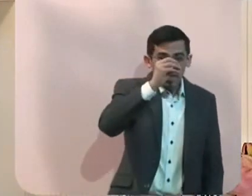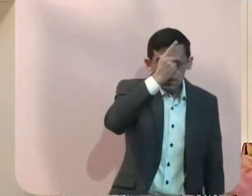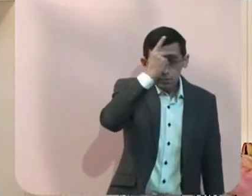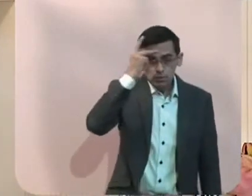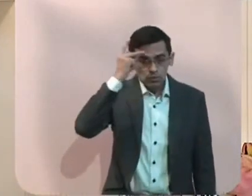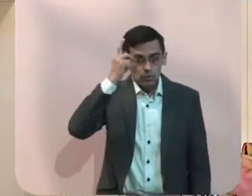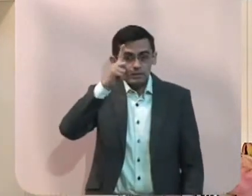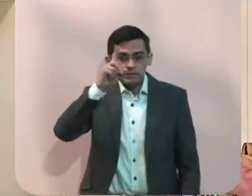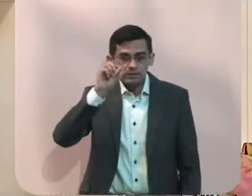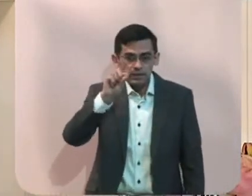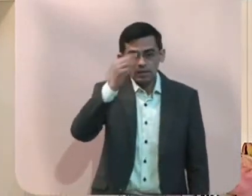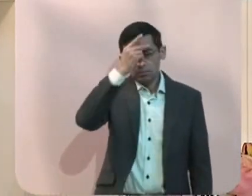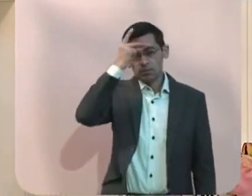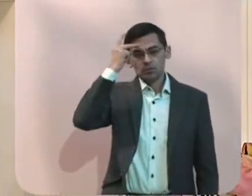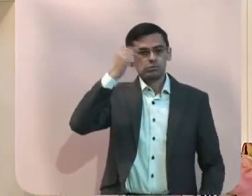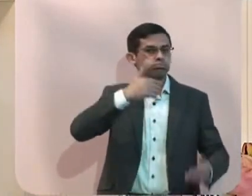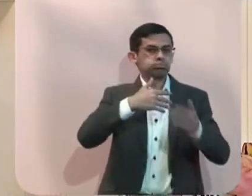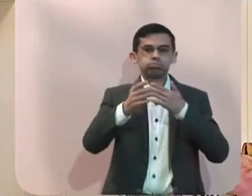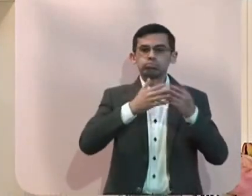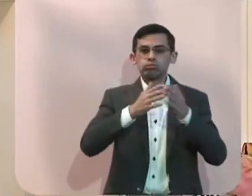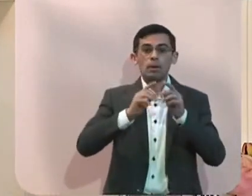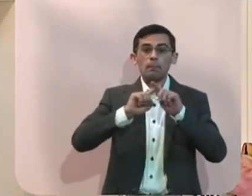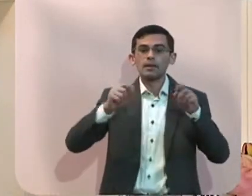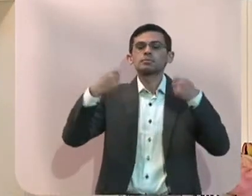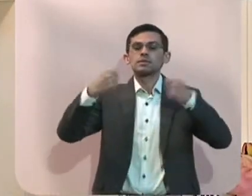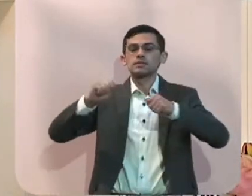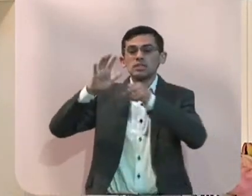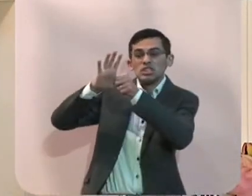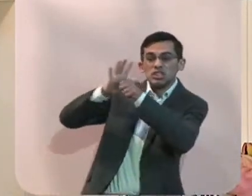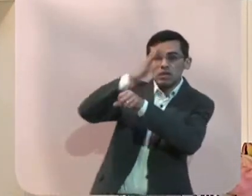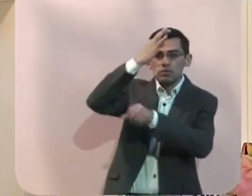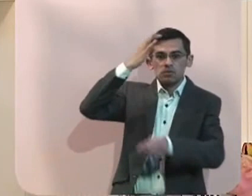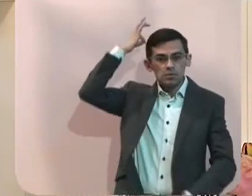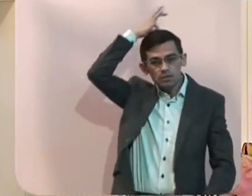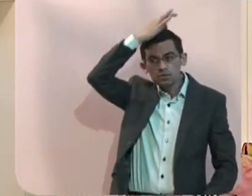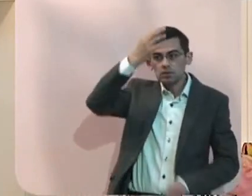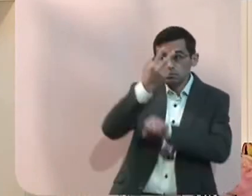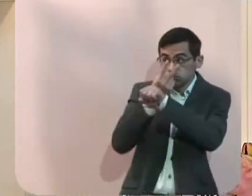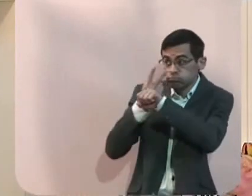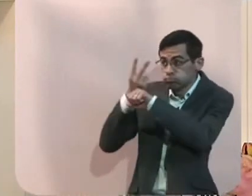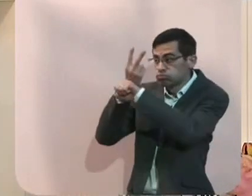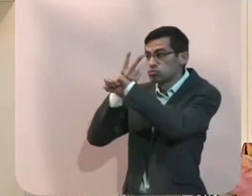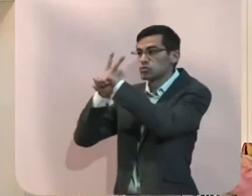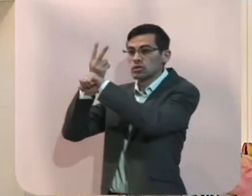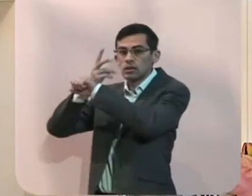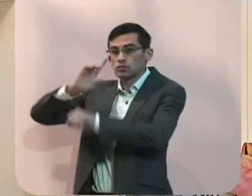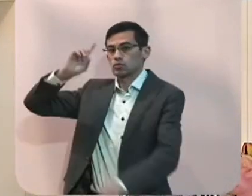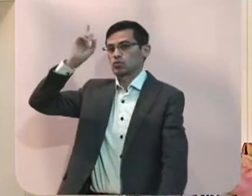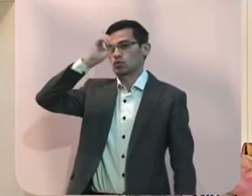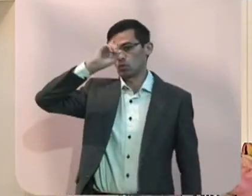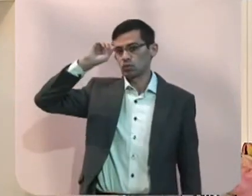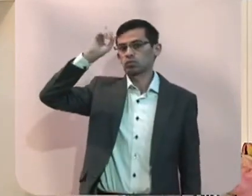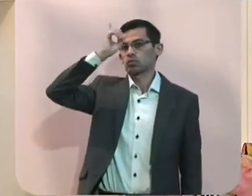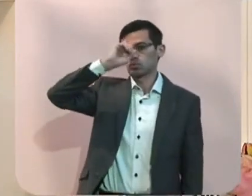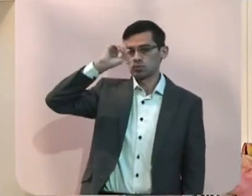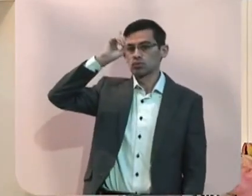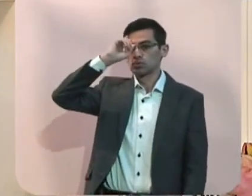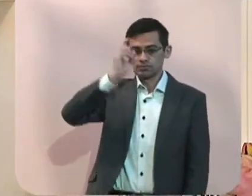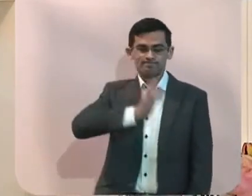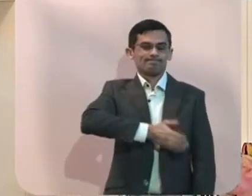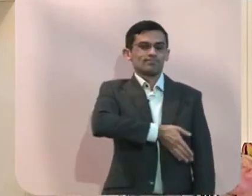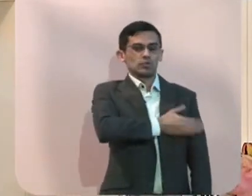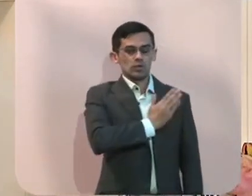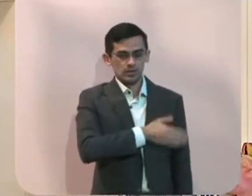lá quantos, se você não se deixar ser cheio do Espírito Santo, buscar isso ardentemente no seu